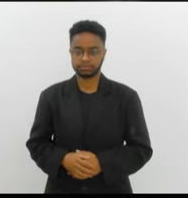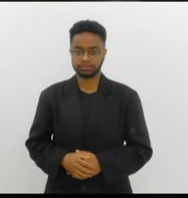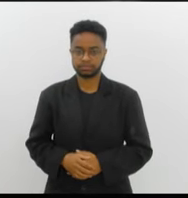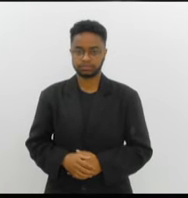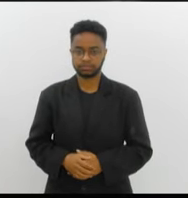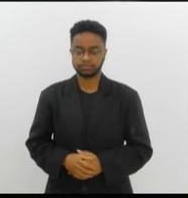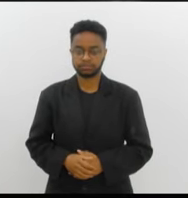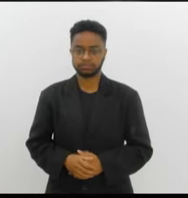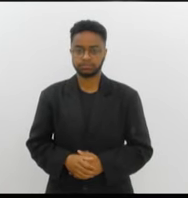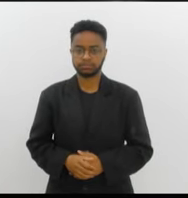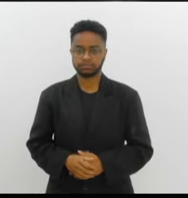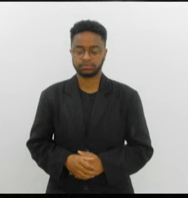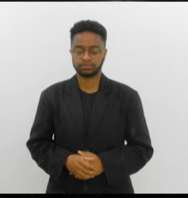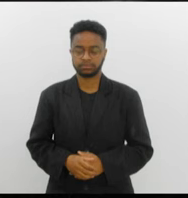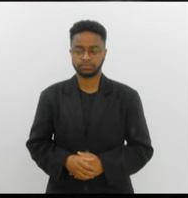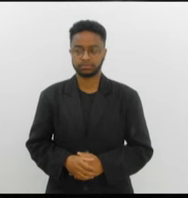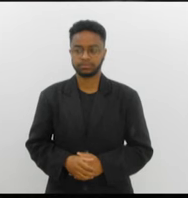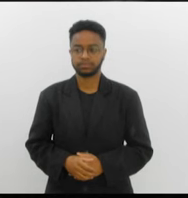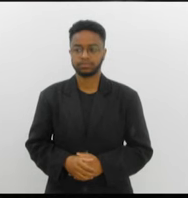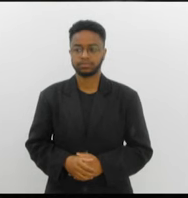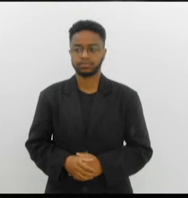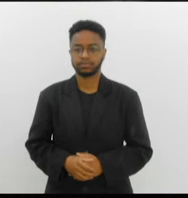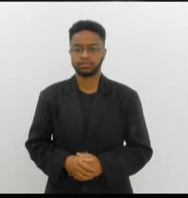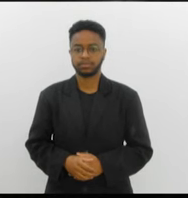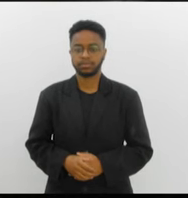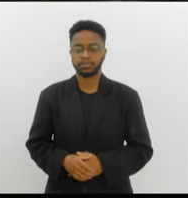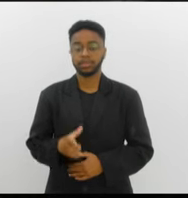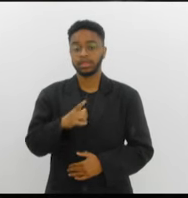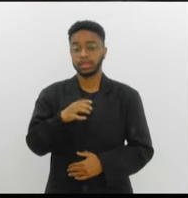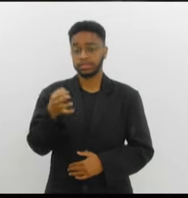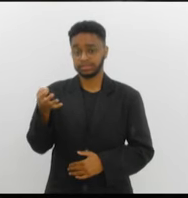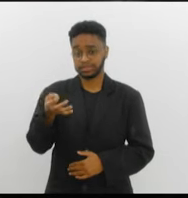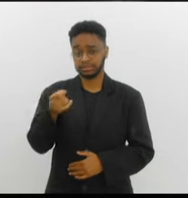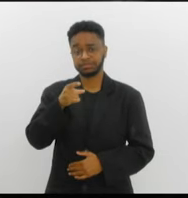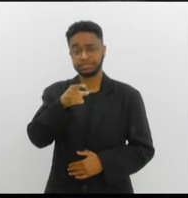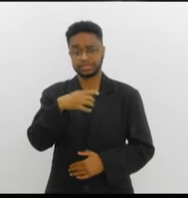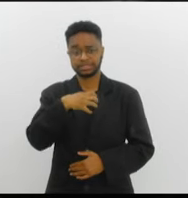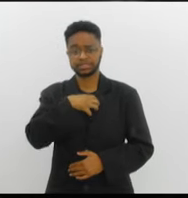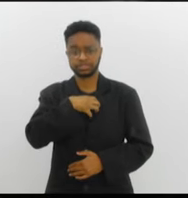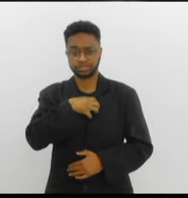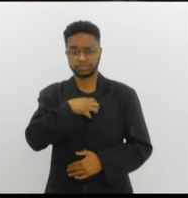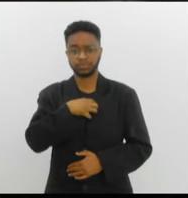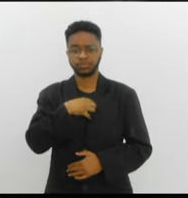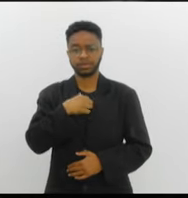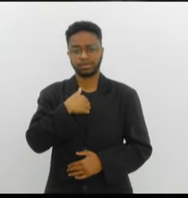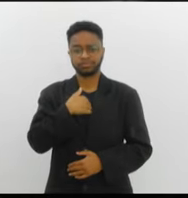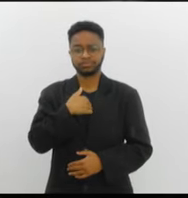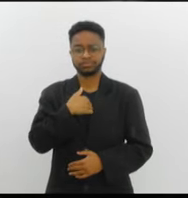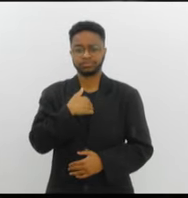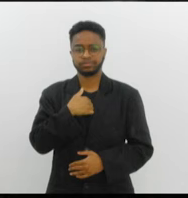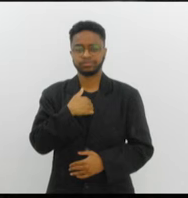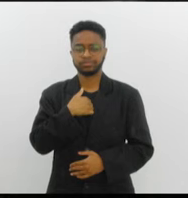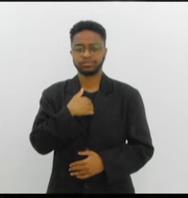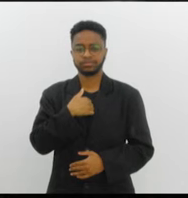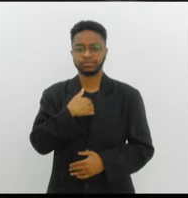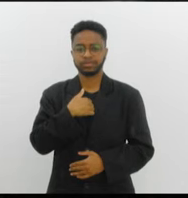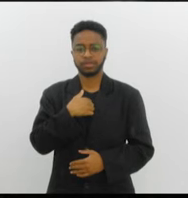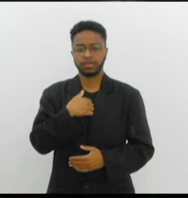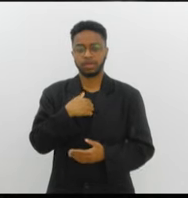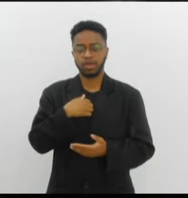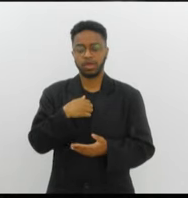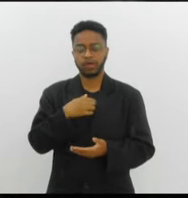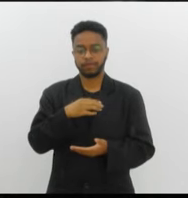seguramente Vossa Excelência sentiu minha ausência ontem no